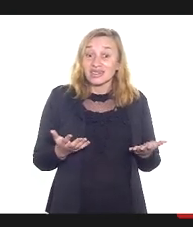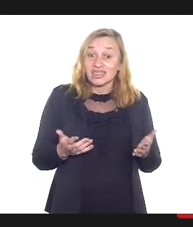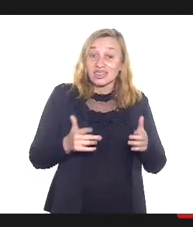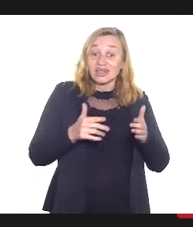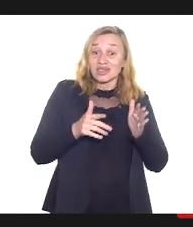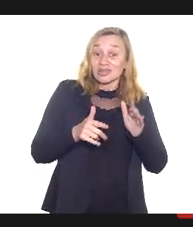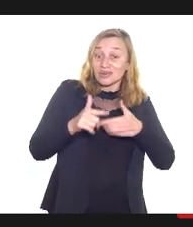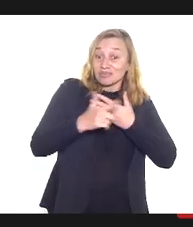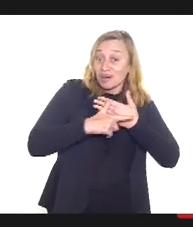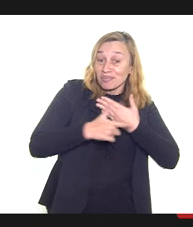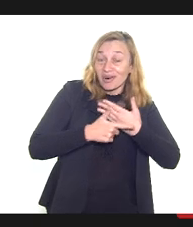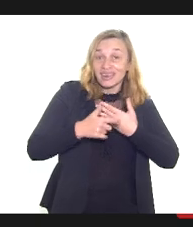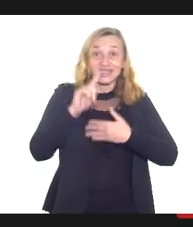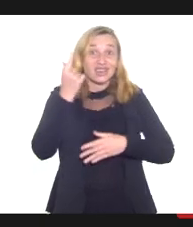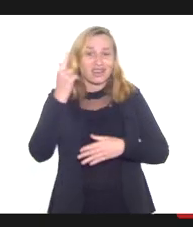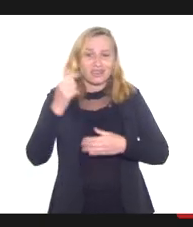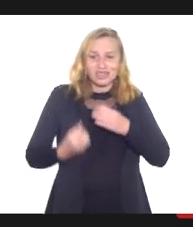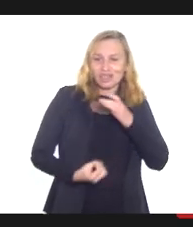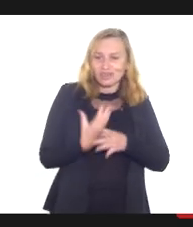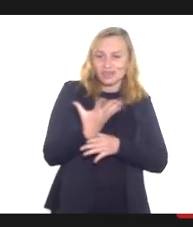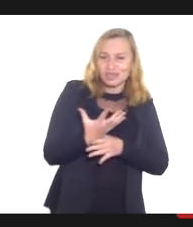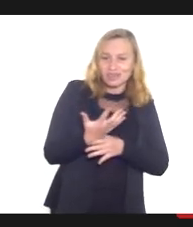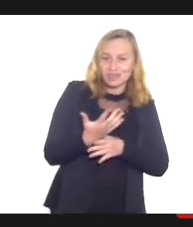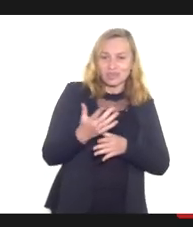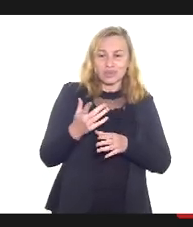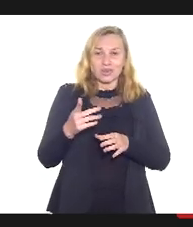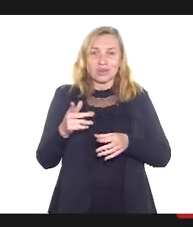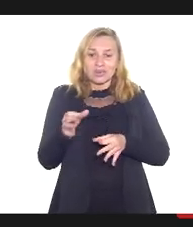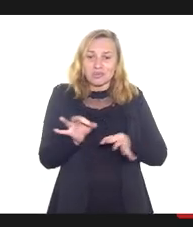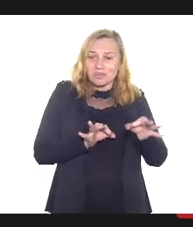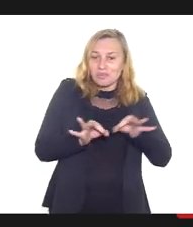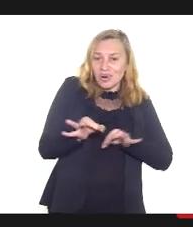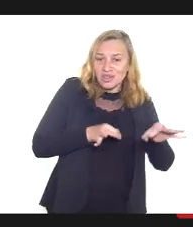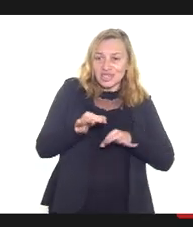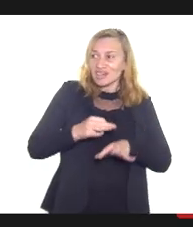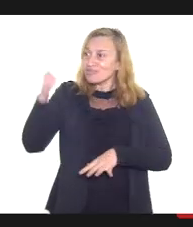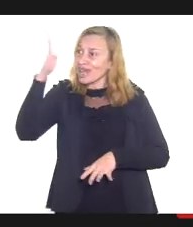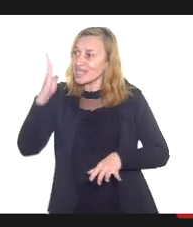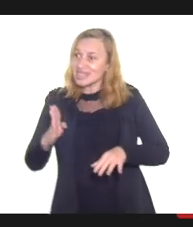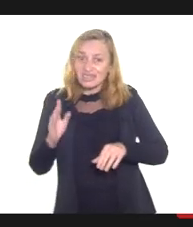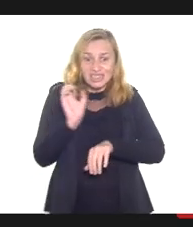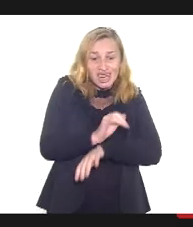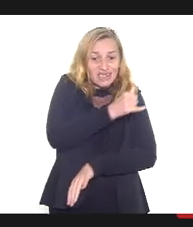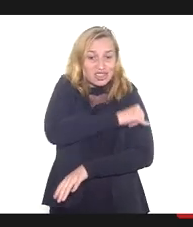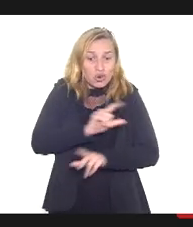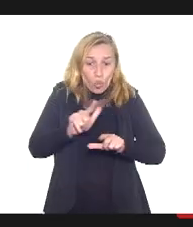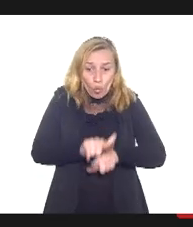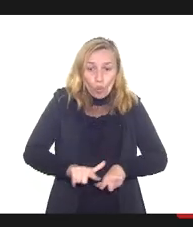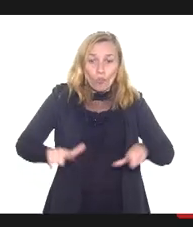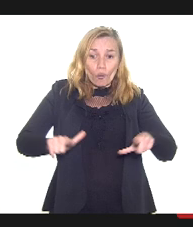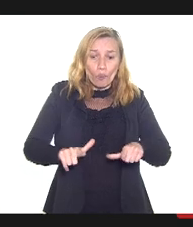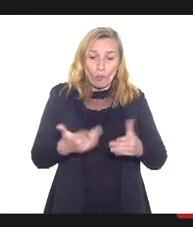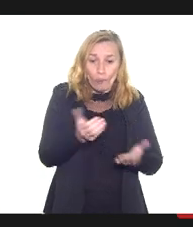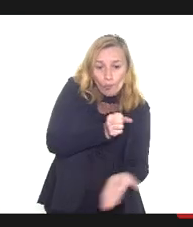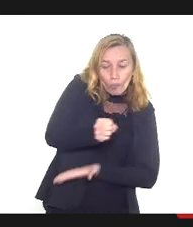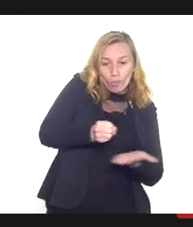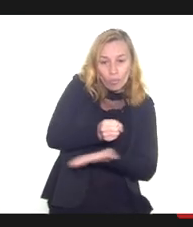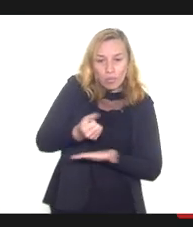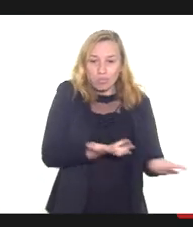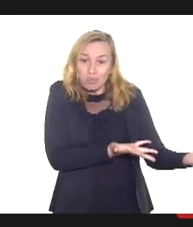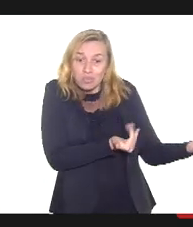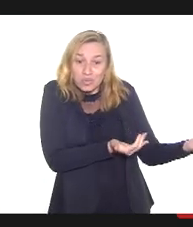da geografia na construção de um projeto de Brasil, de um projeto para o Estado do Rio de Janeiro, é esvaziado na juventude, para a